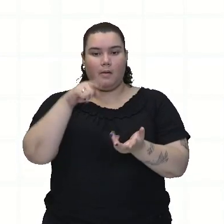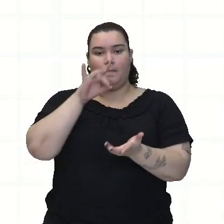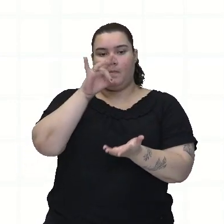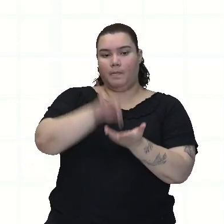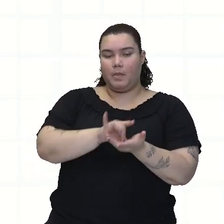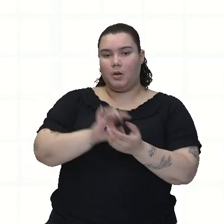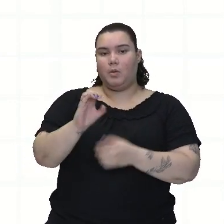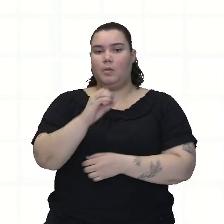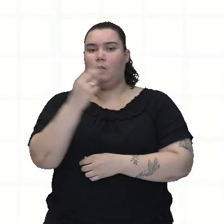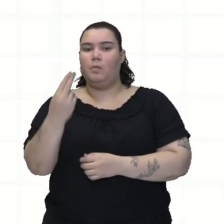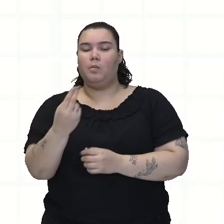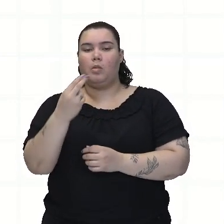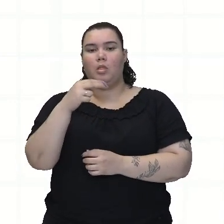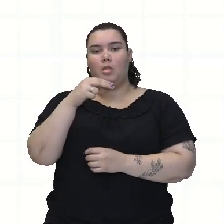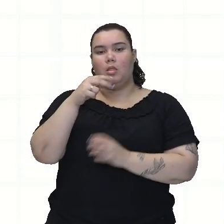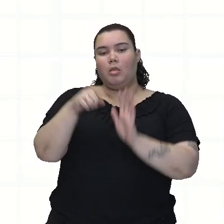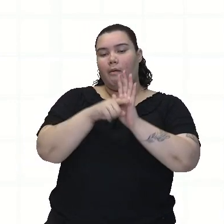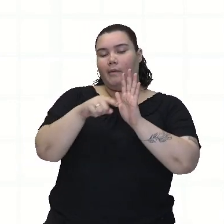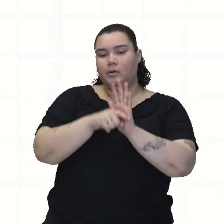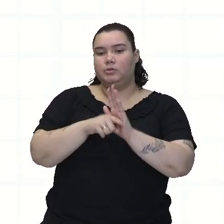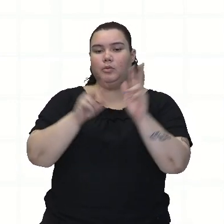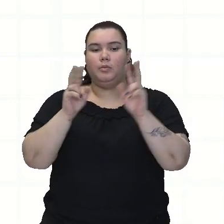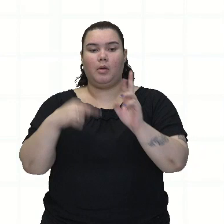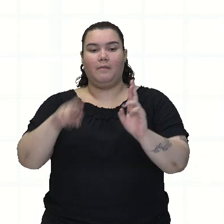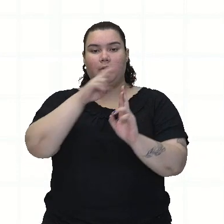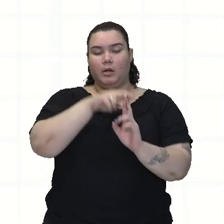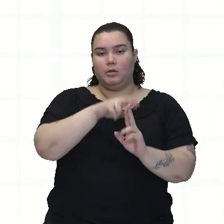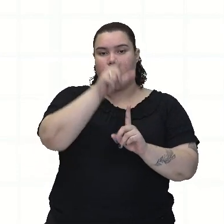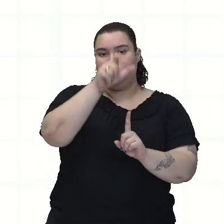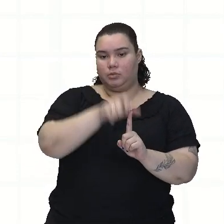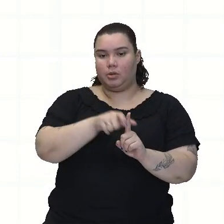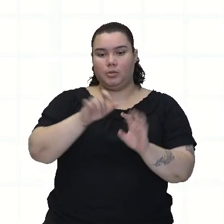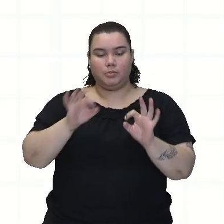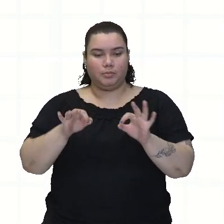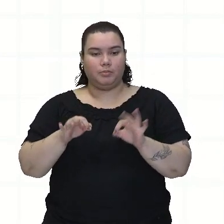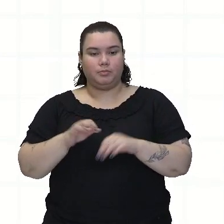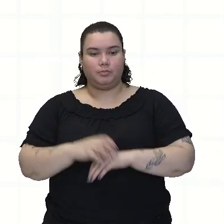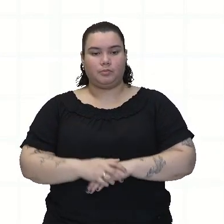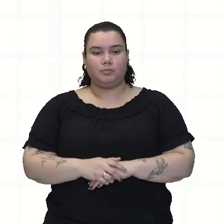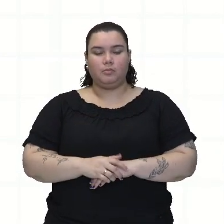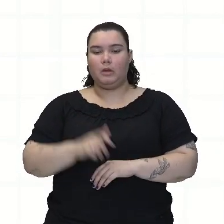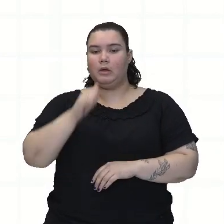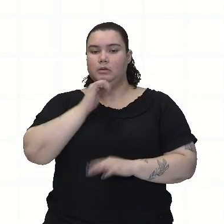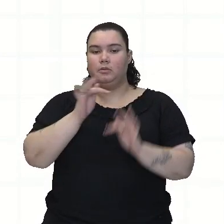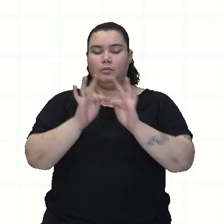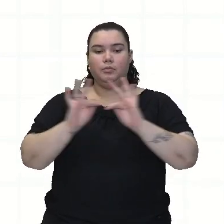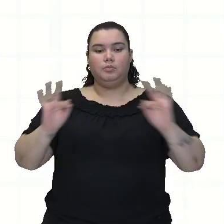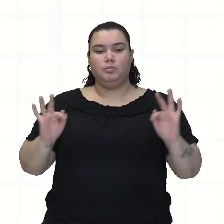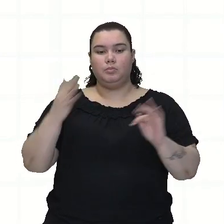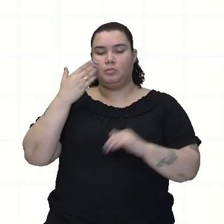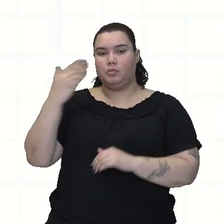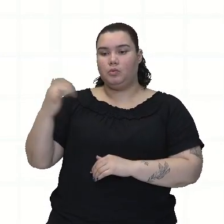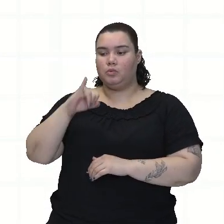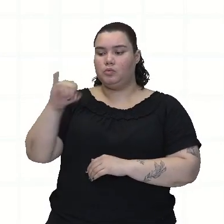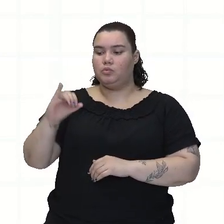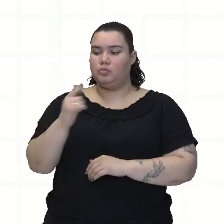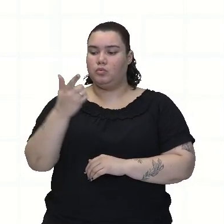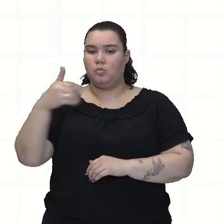afirma ou nega a respeito do sujeito. Aqui a gente tem exemplo na frase: João comprou um livro novo, o sujeito é